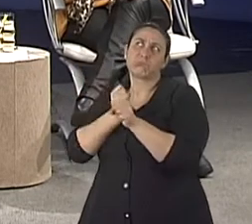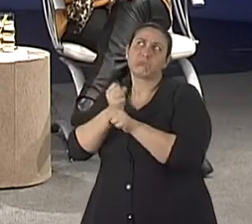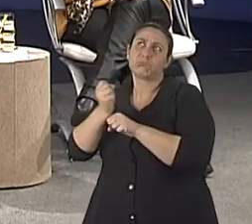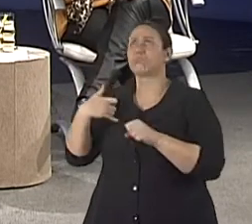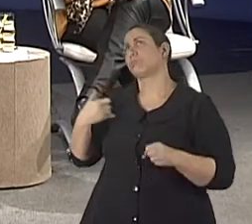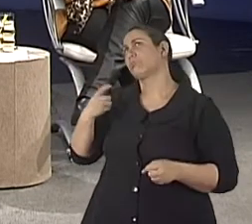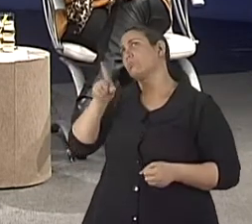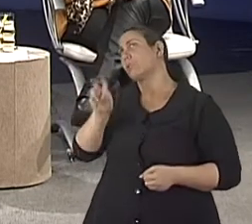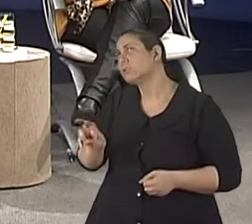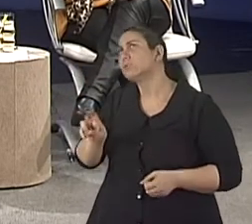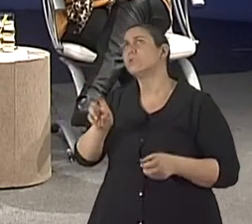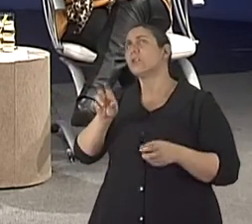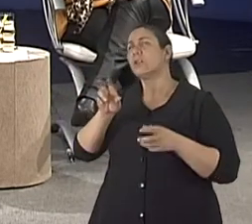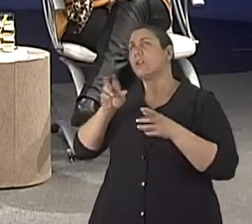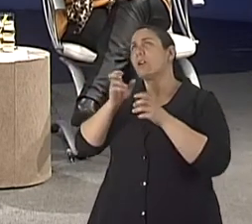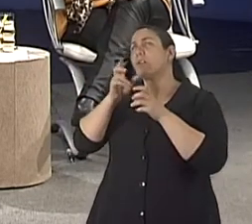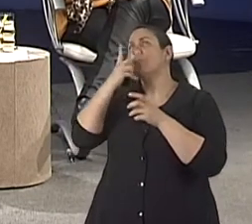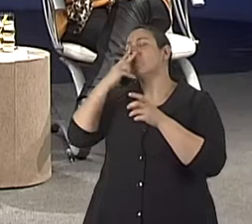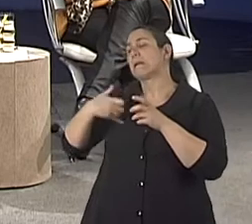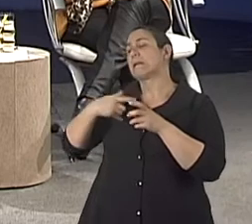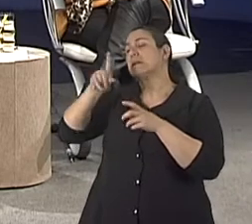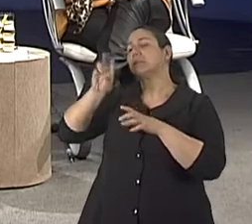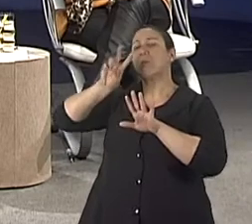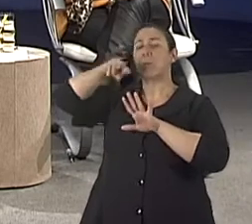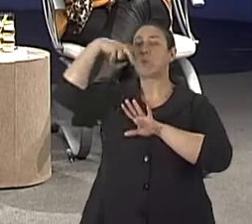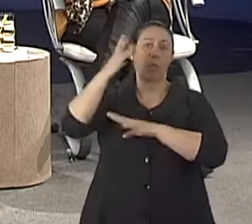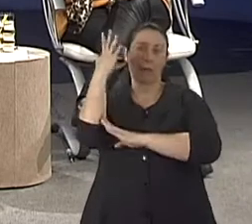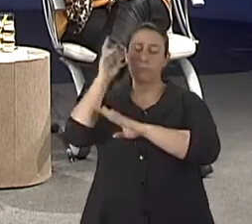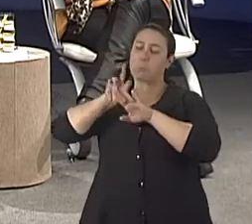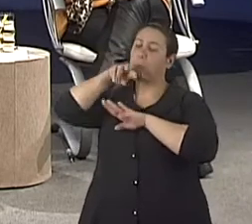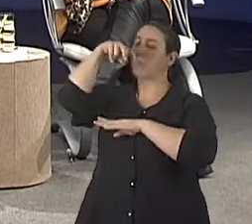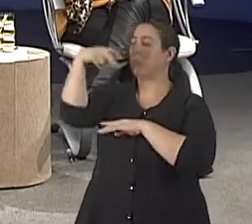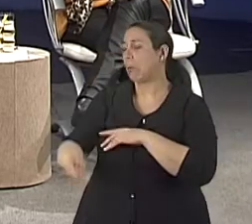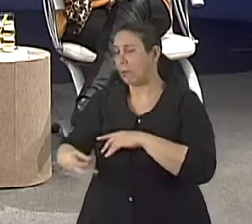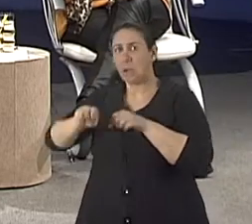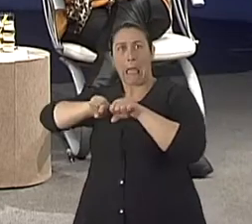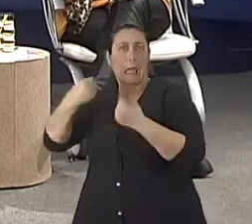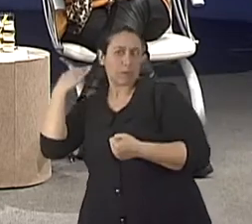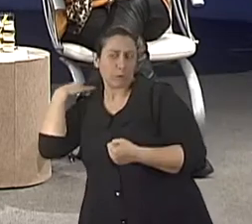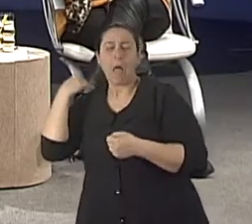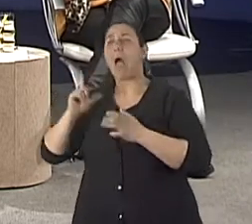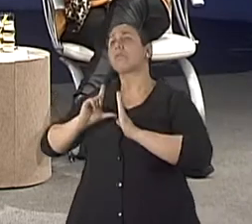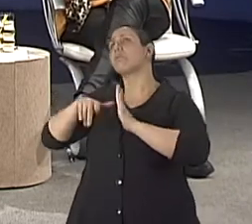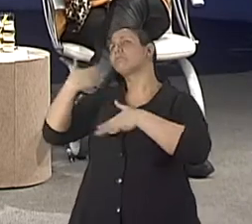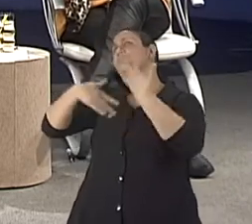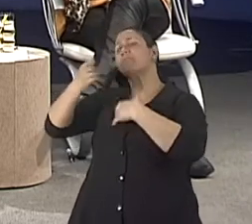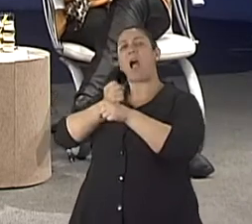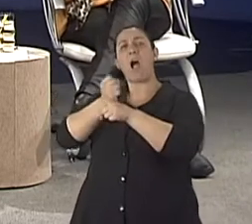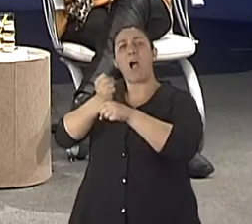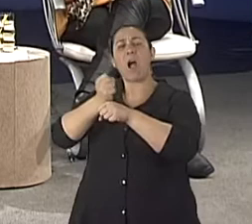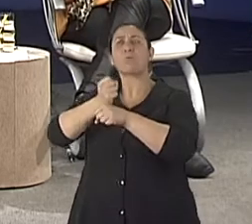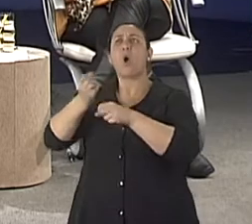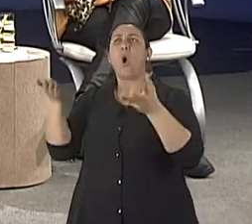árvore não teve nada mais pode ficar não não é não é o comum porque a gente relato dos idosos é